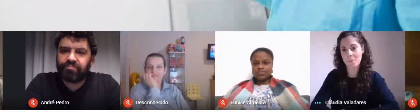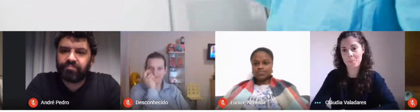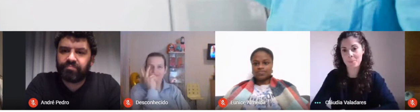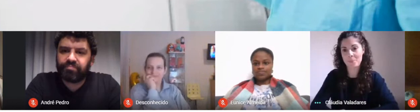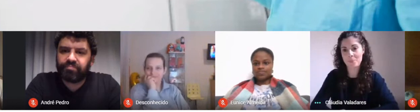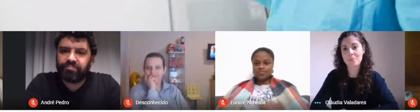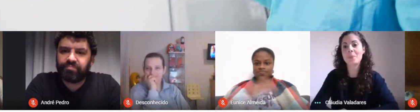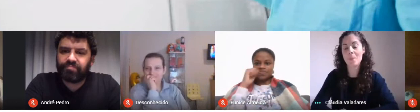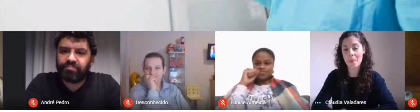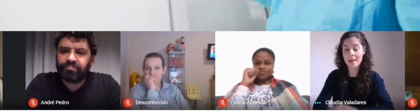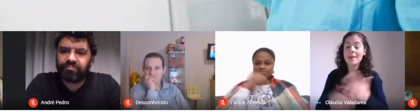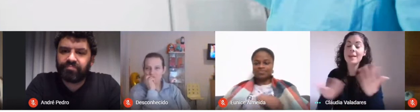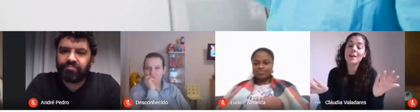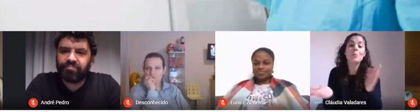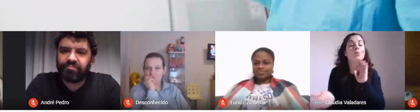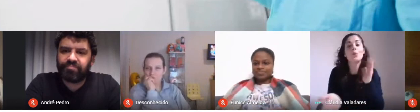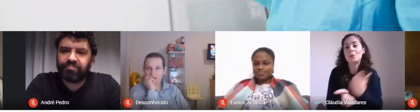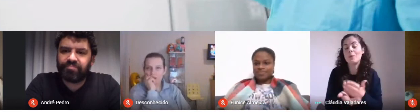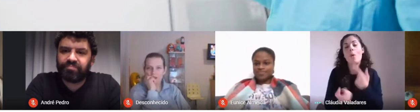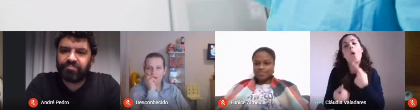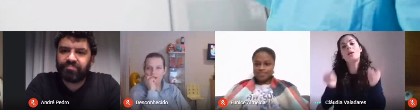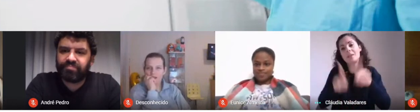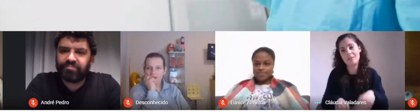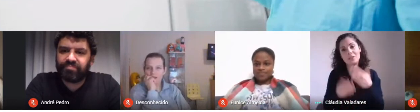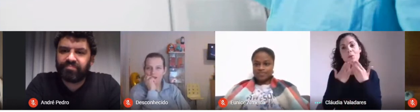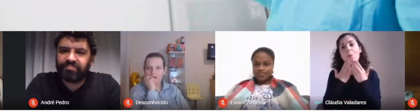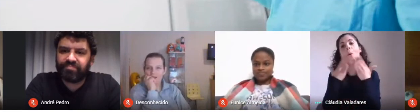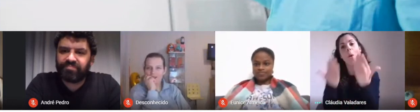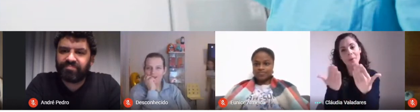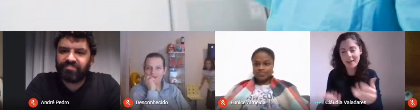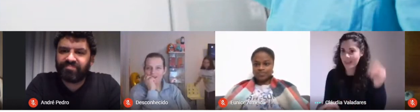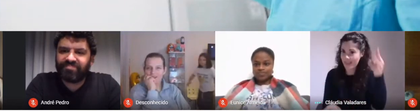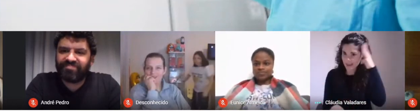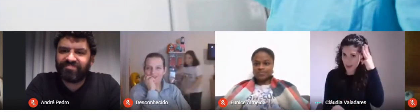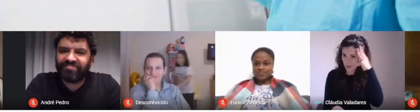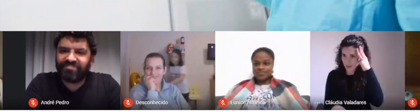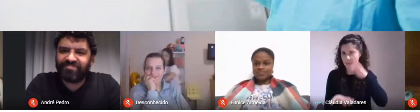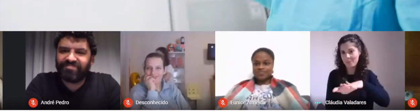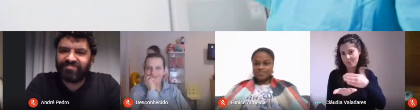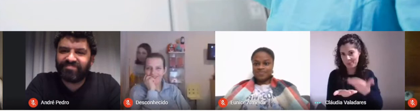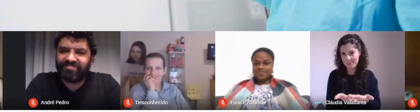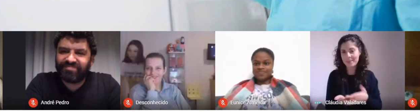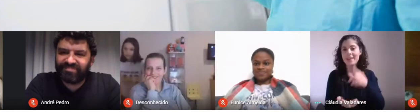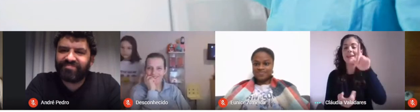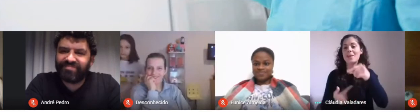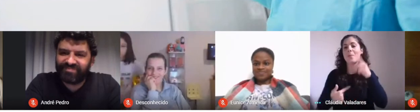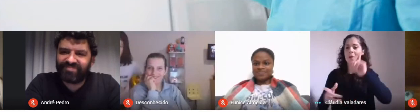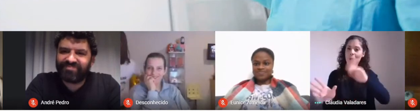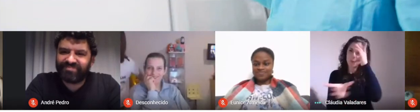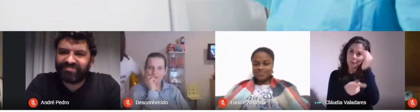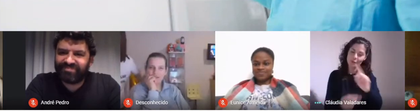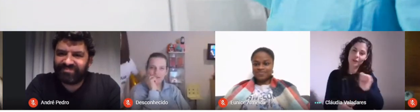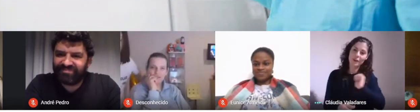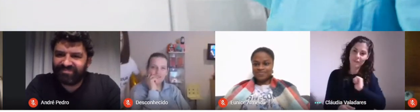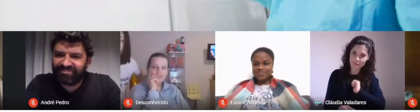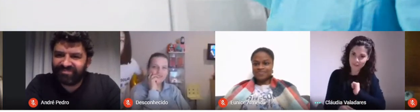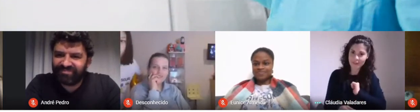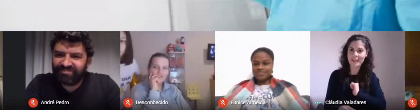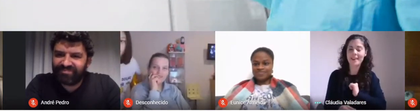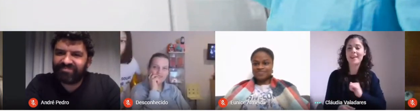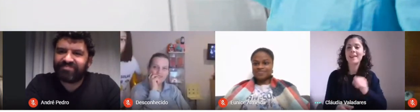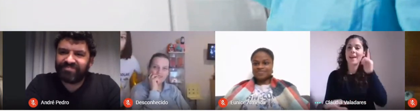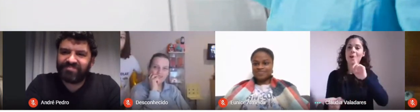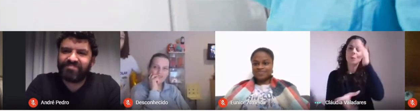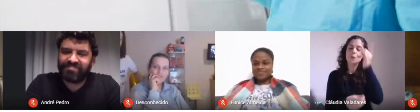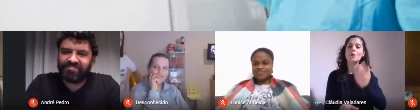E por fim, queria agradecer novamente à Cláudia e à minha professora orientadora, a professora doutora